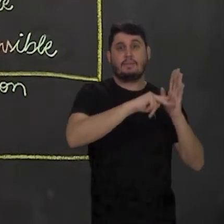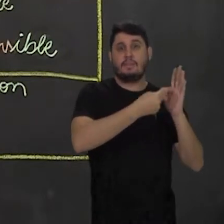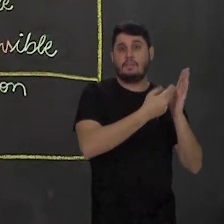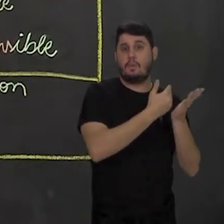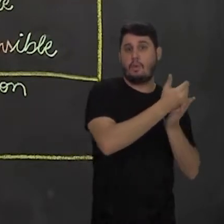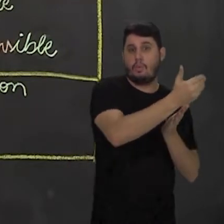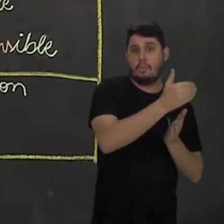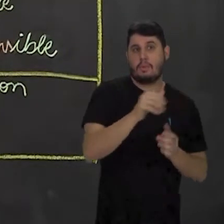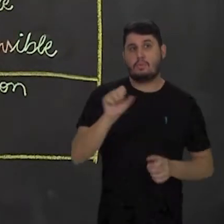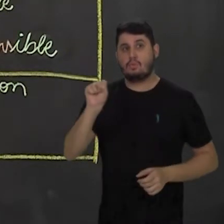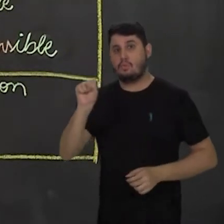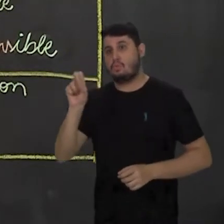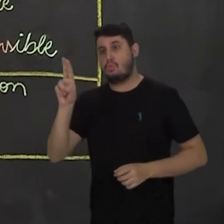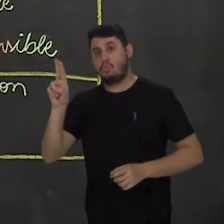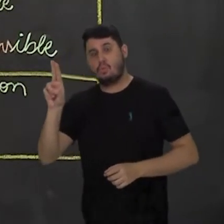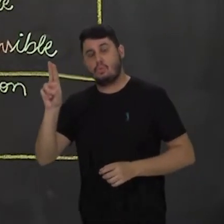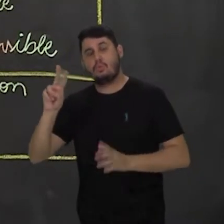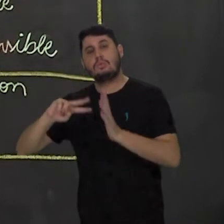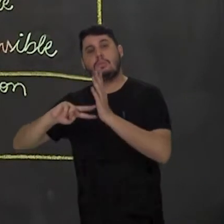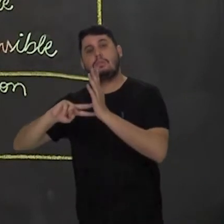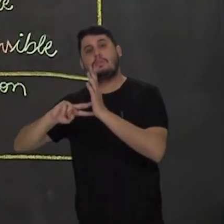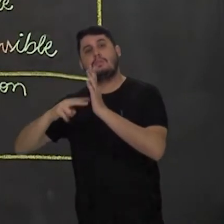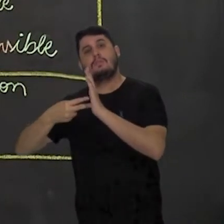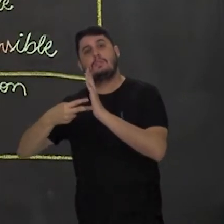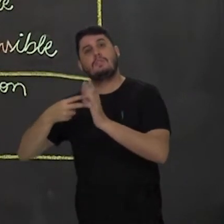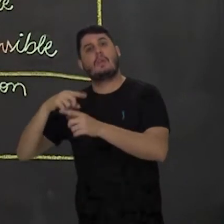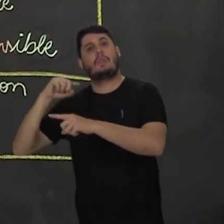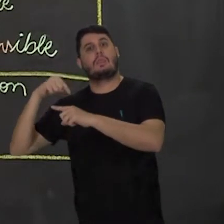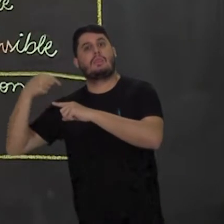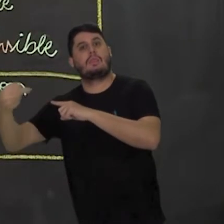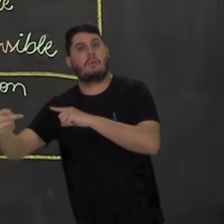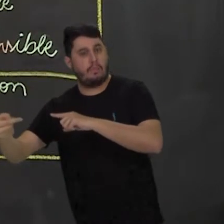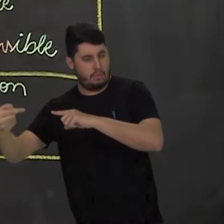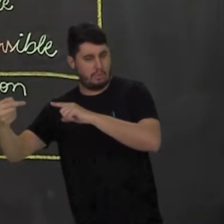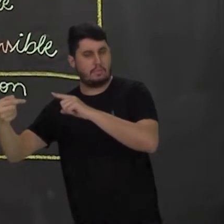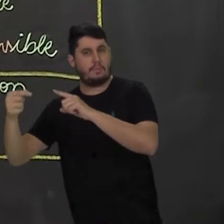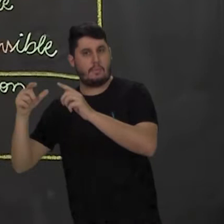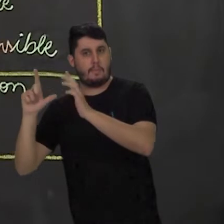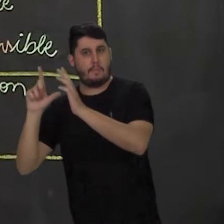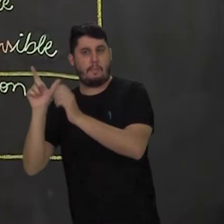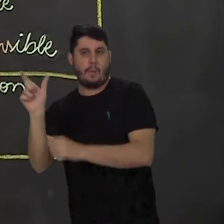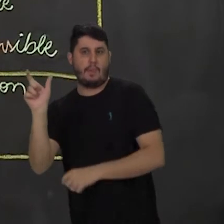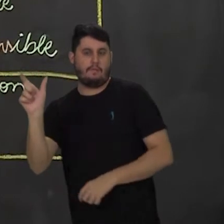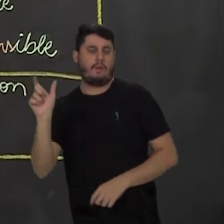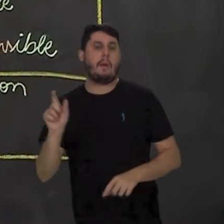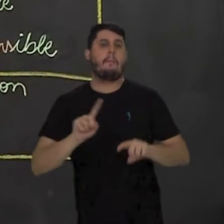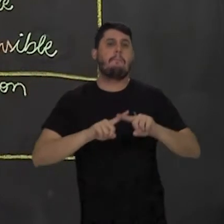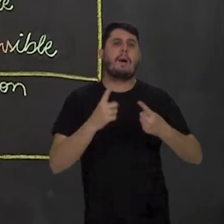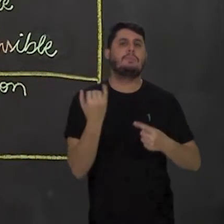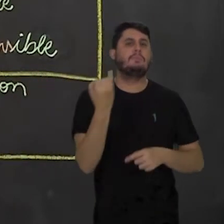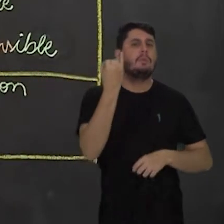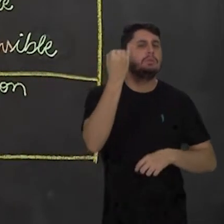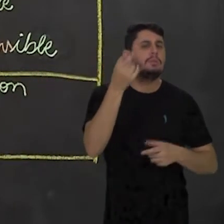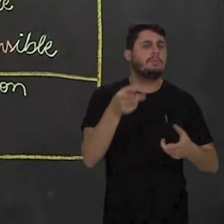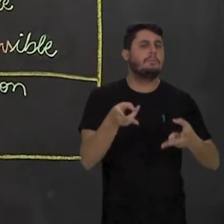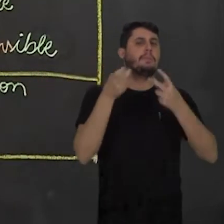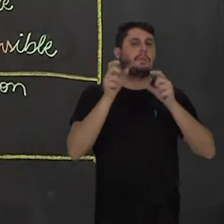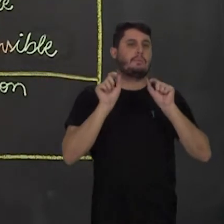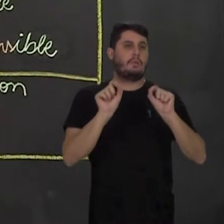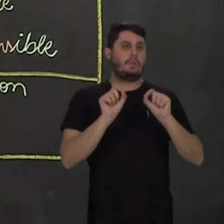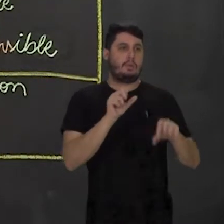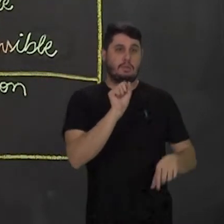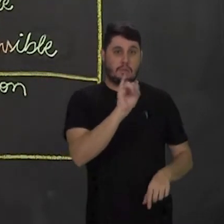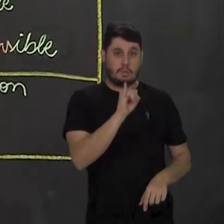depois, isso visualmente fica óbvio, mas uma outra diferença importante é, quando você acrescenta um